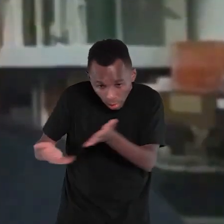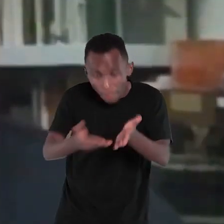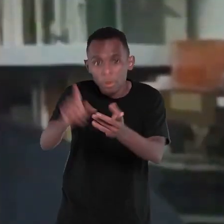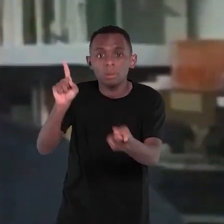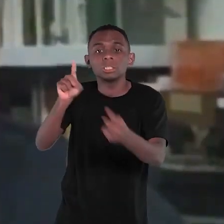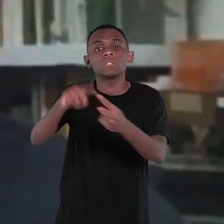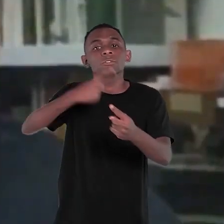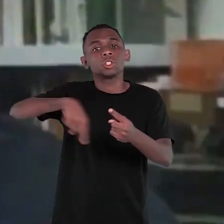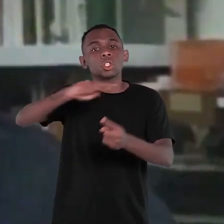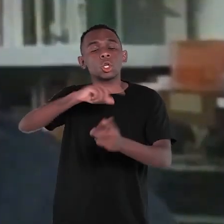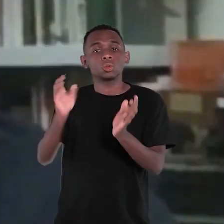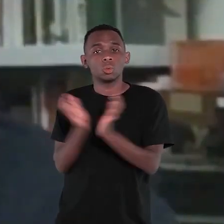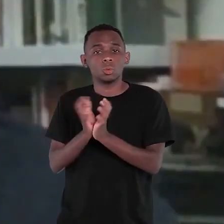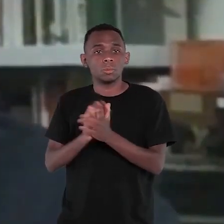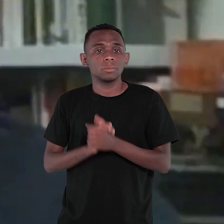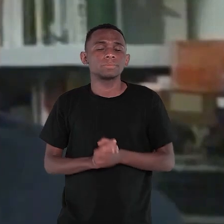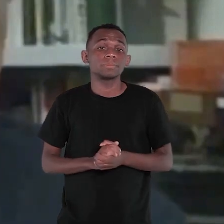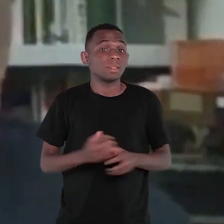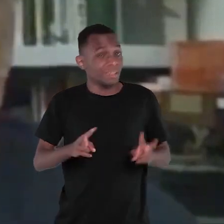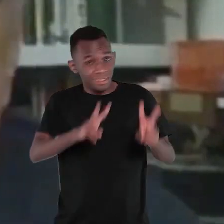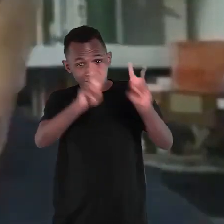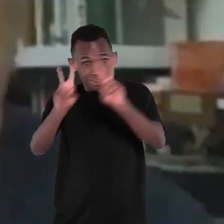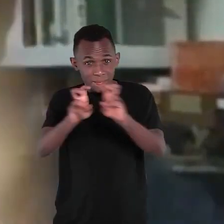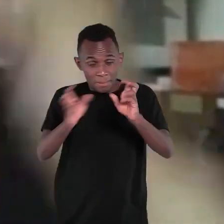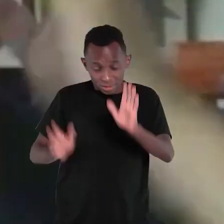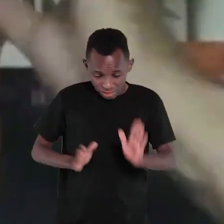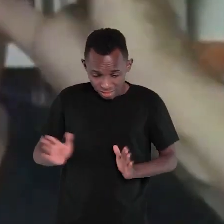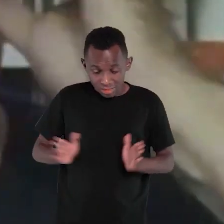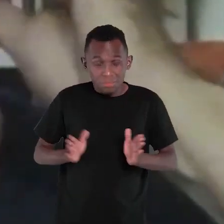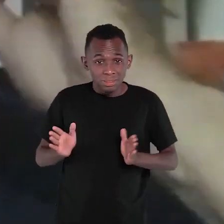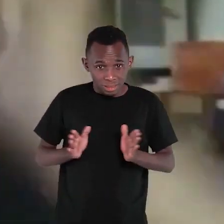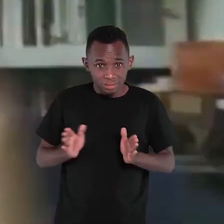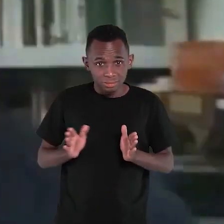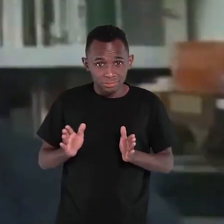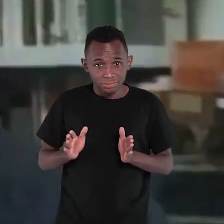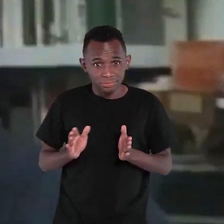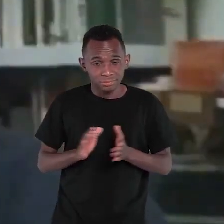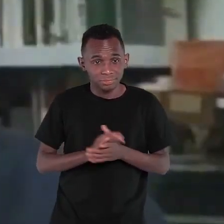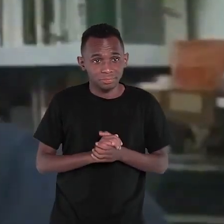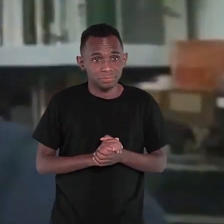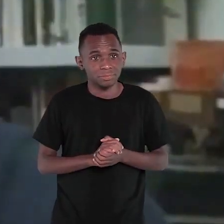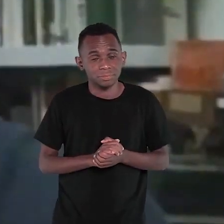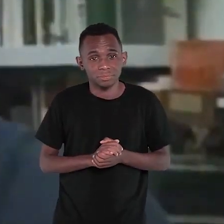gente trilha, né? Quando a gente fala de acessibilidade